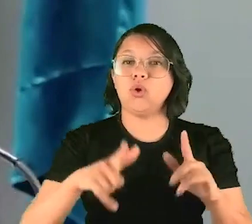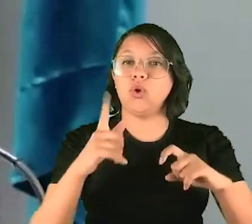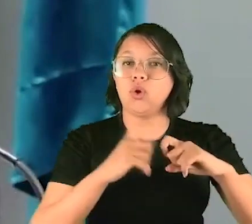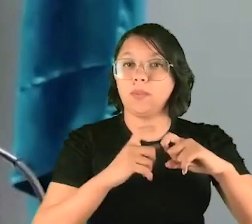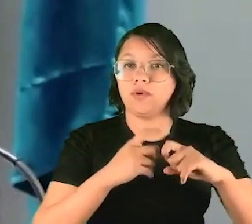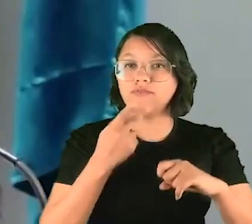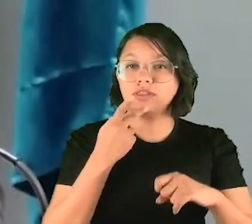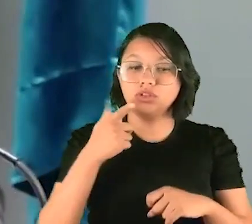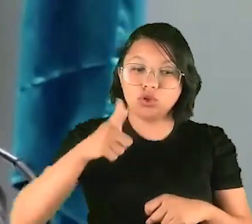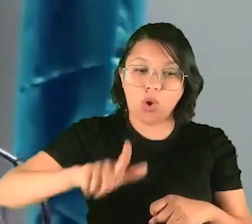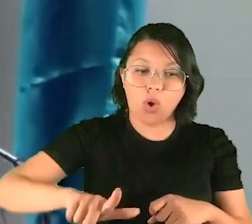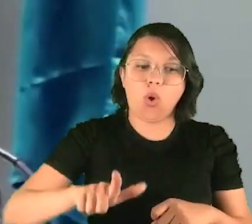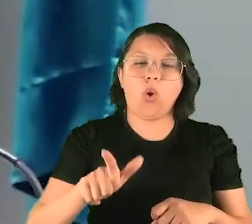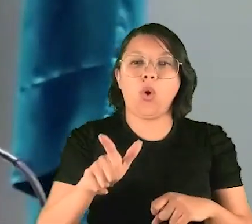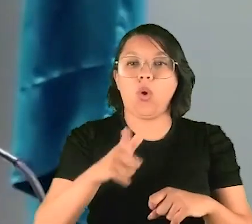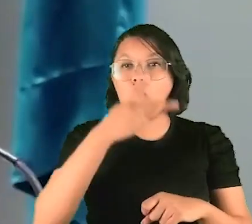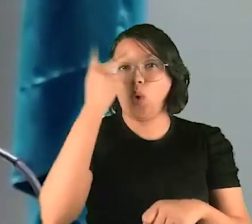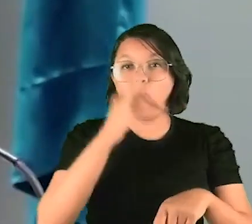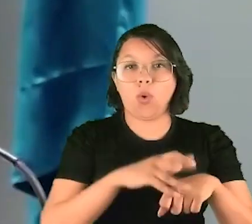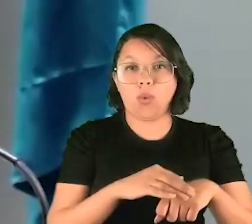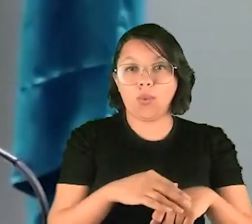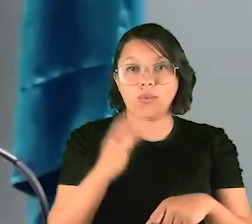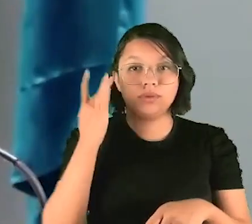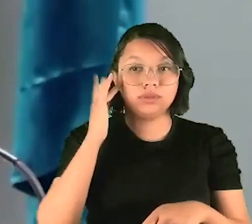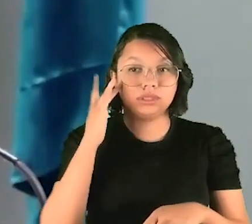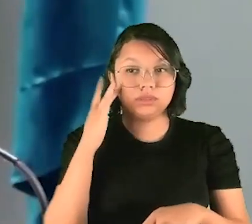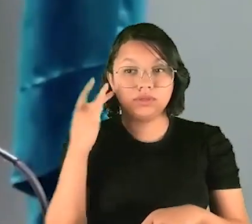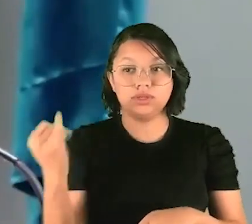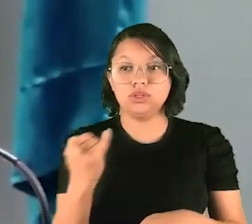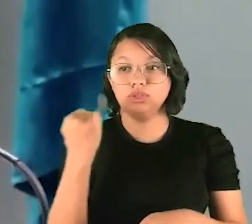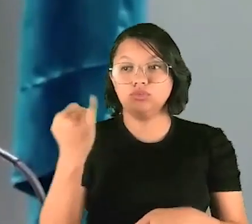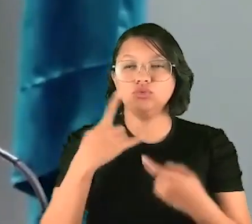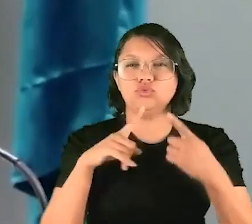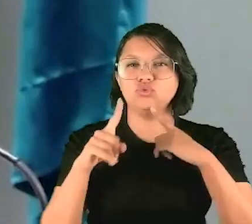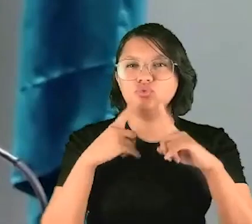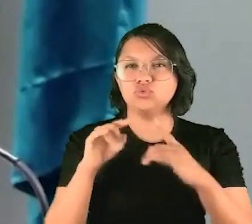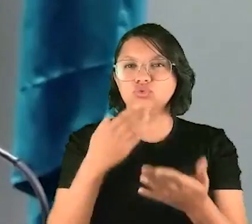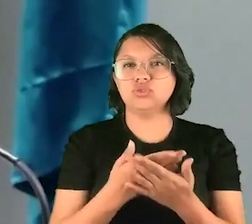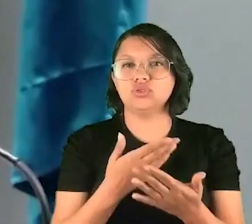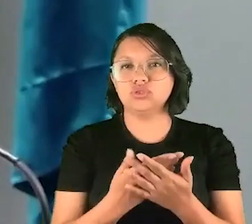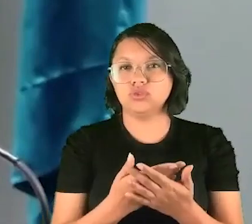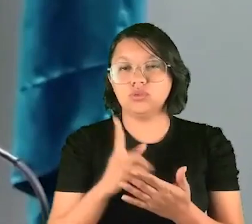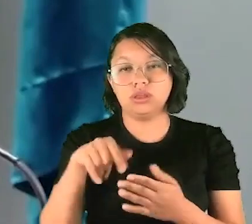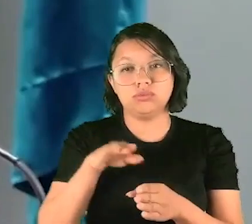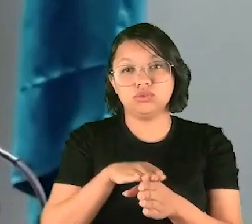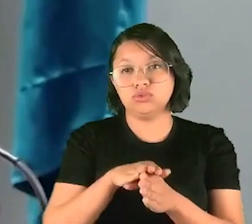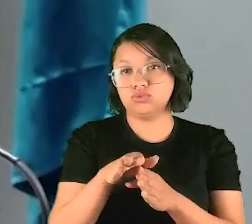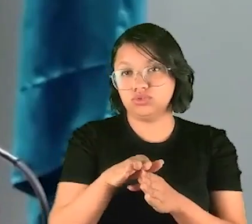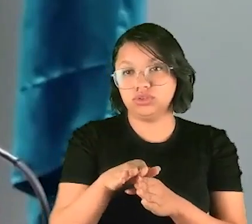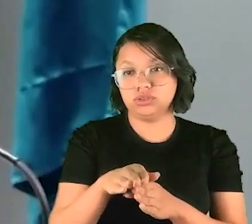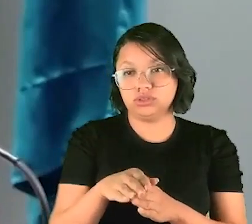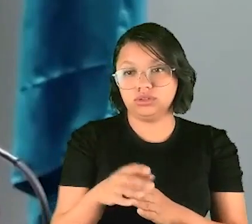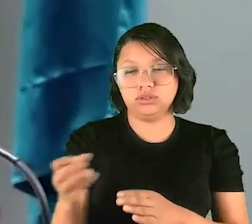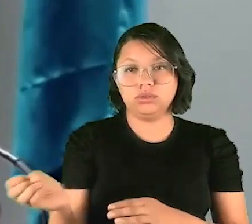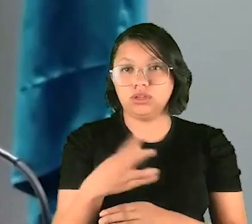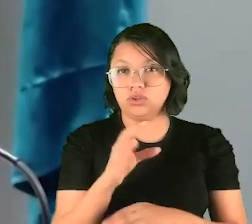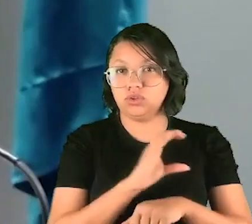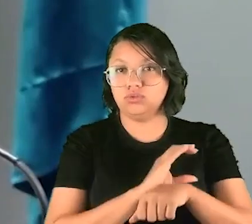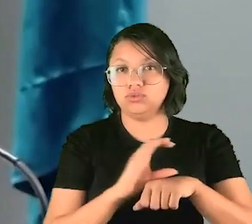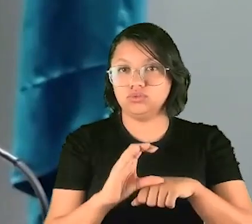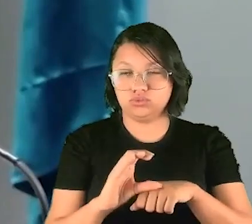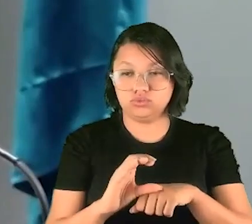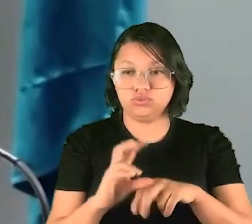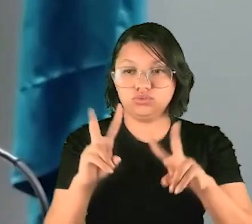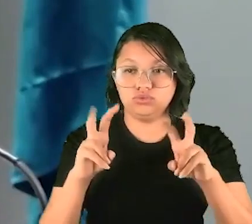outros médicos tratando outros pacientes. E acho importante nós discutirmos também na escola, talvez aqui já seja